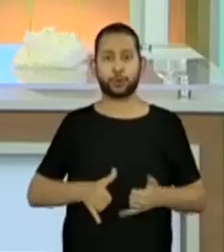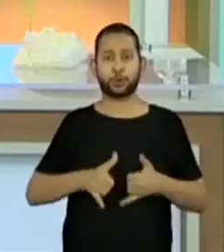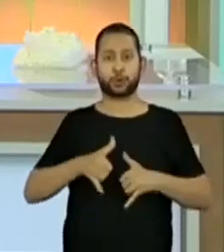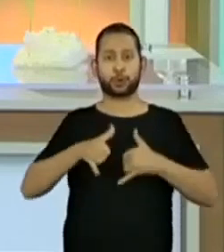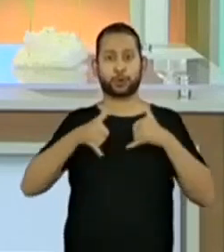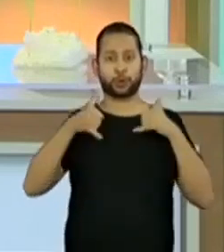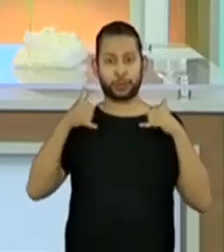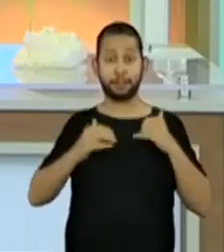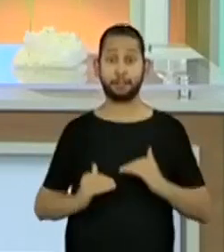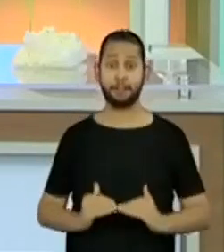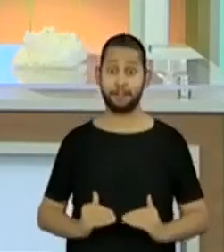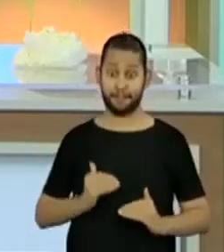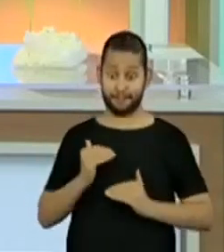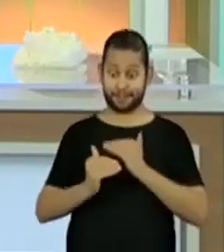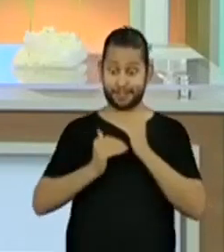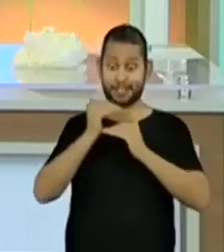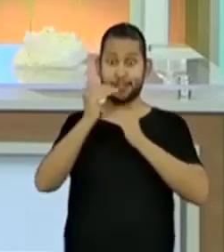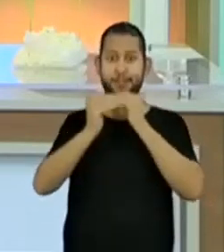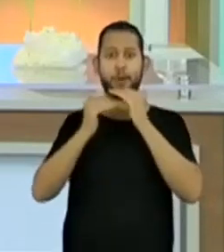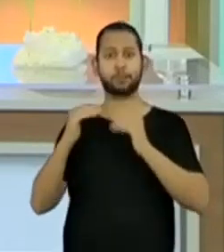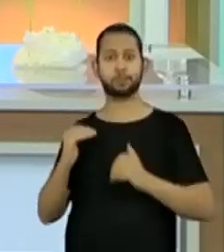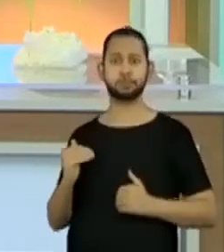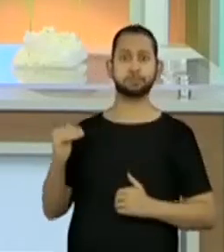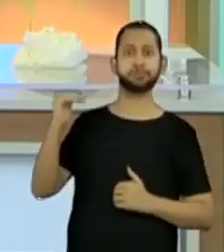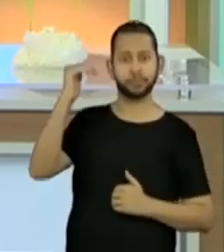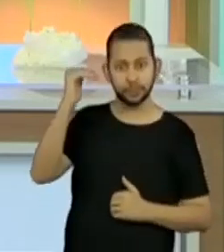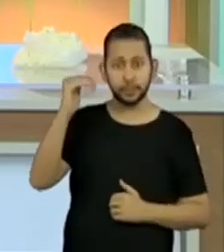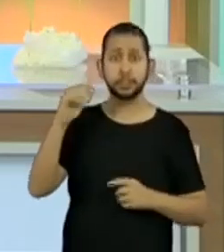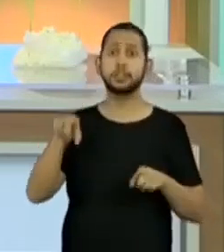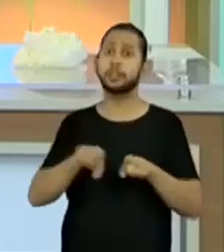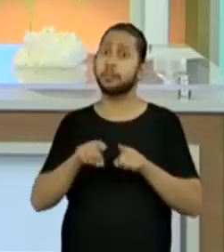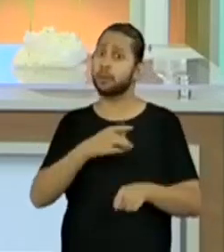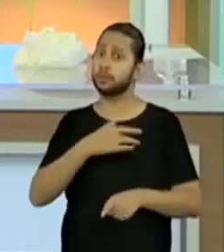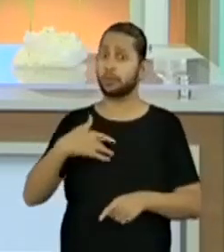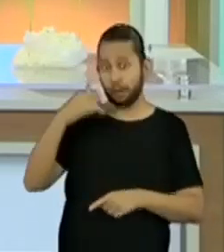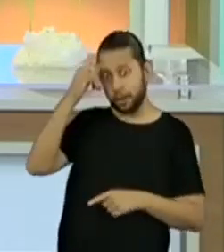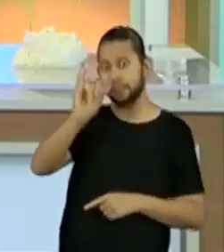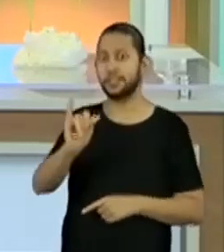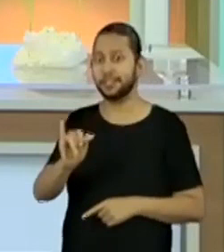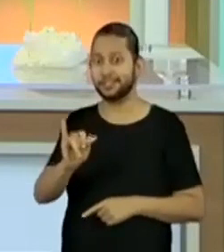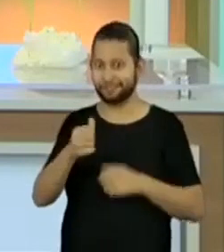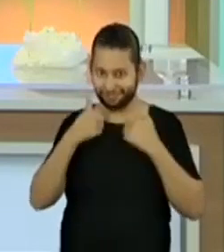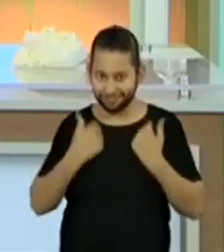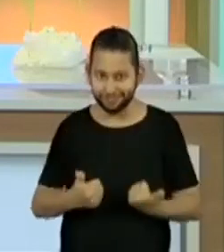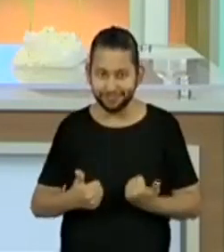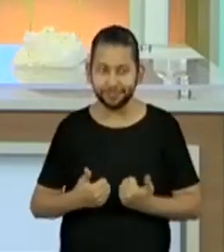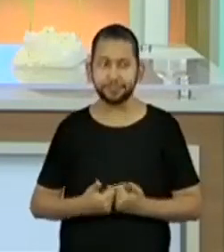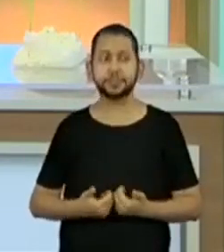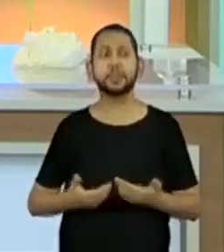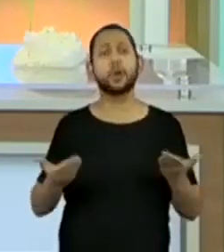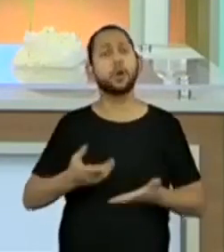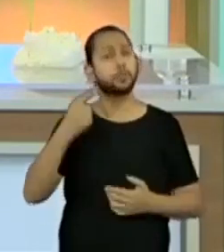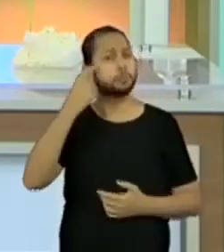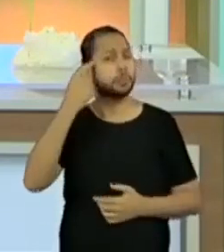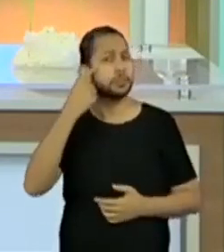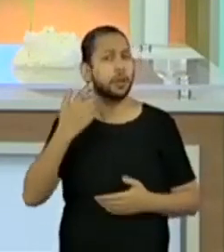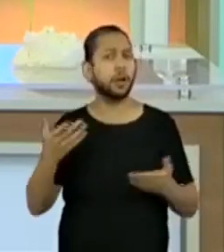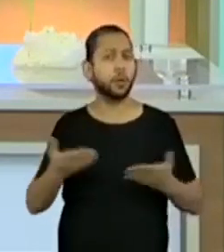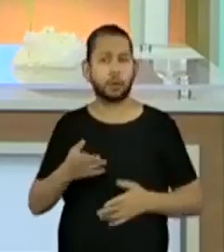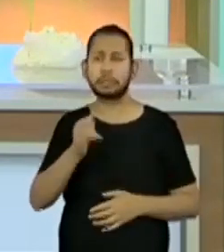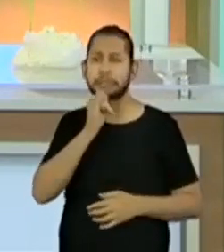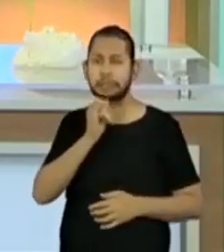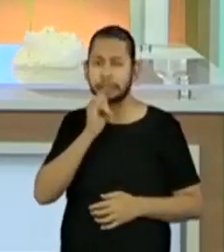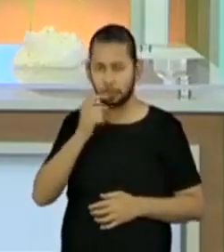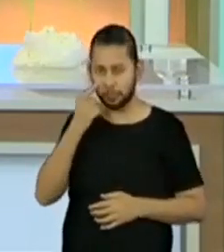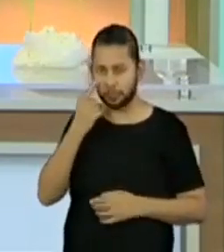se desenvolver e se curar, certo? Ora, então vamos pensar aqui nesse